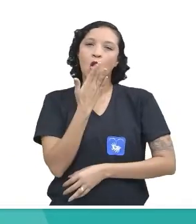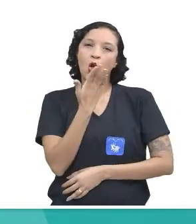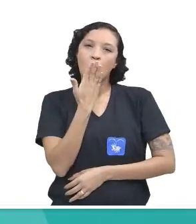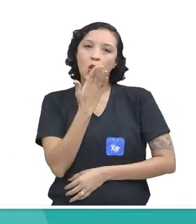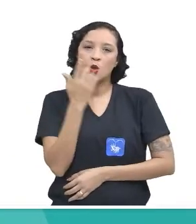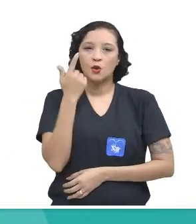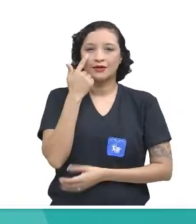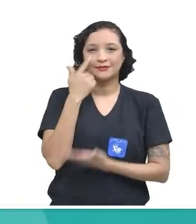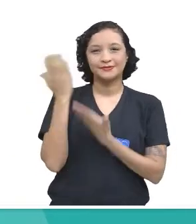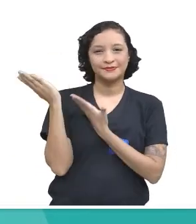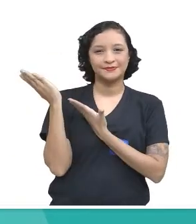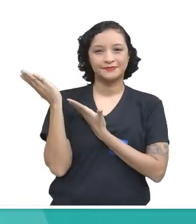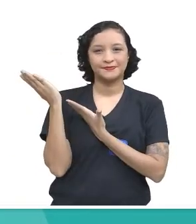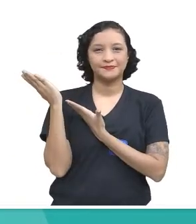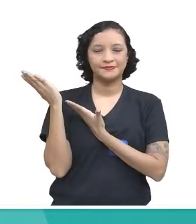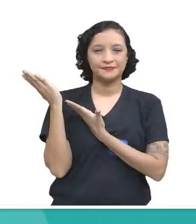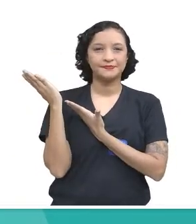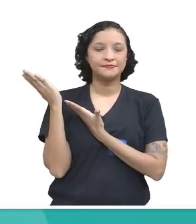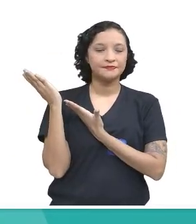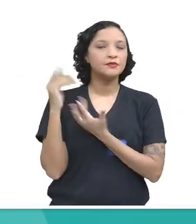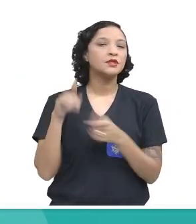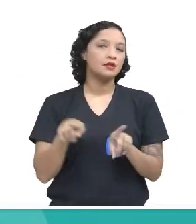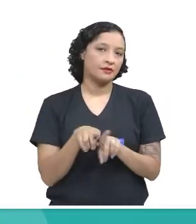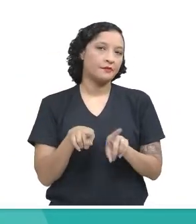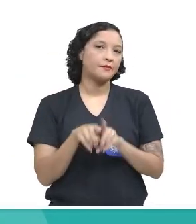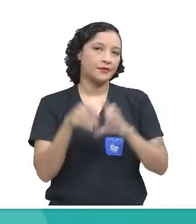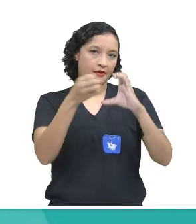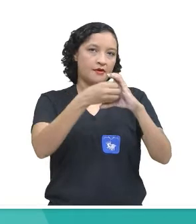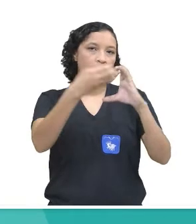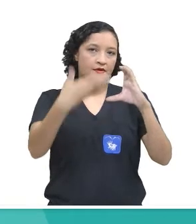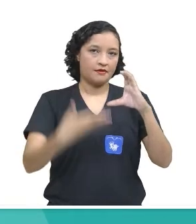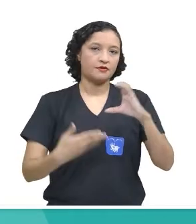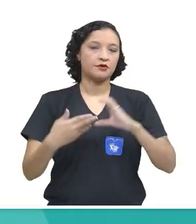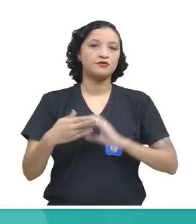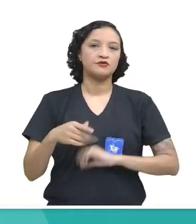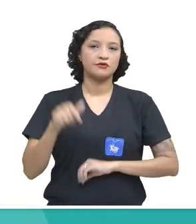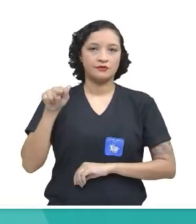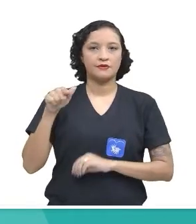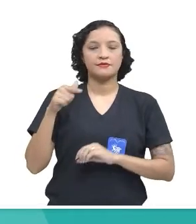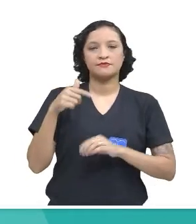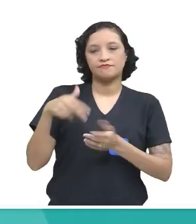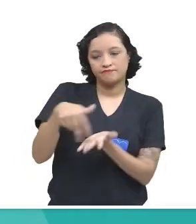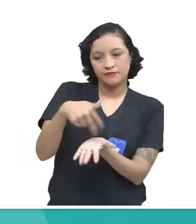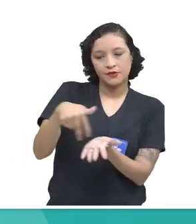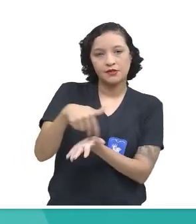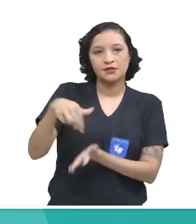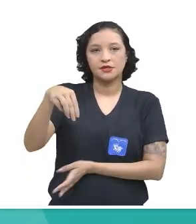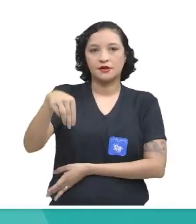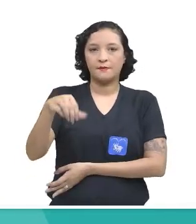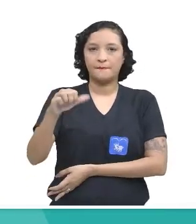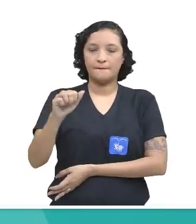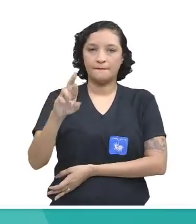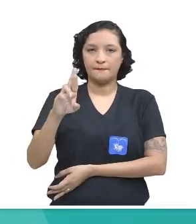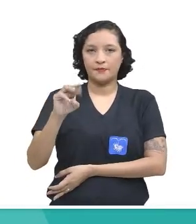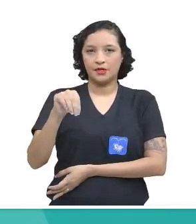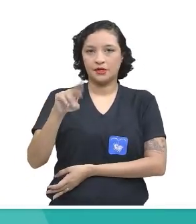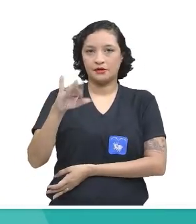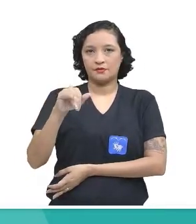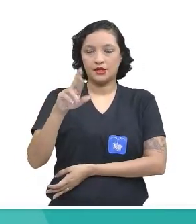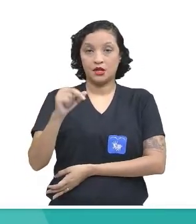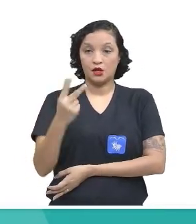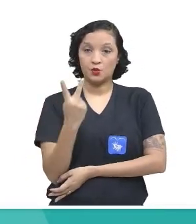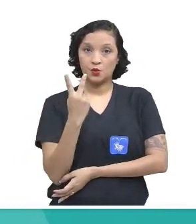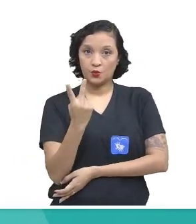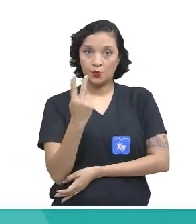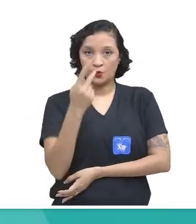para vocês também está presente no Marambiré. Observem aí. É uma dança feita em pares que vocês